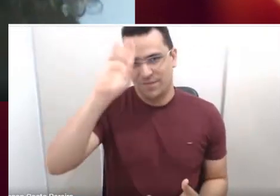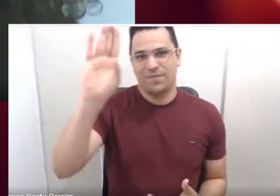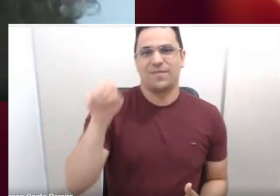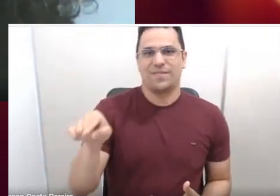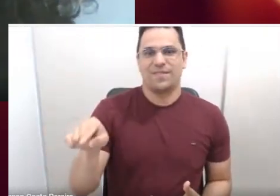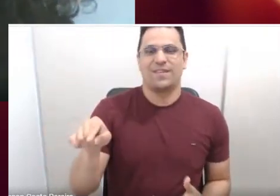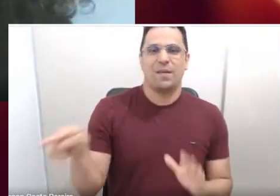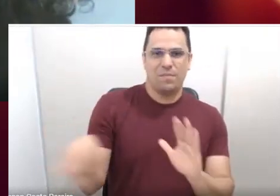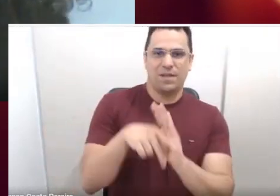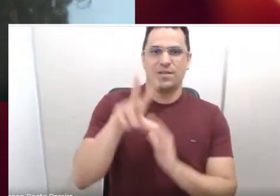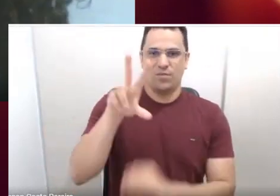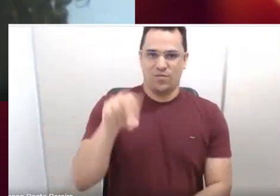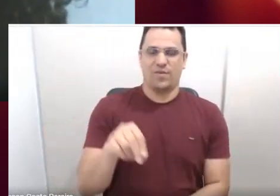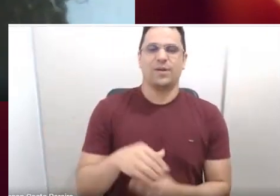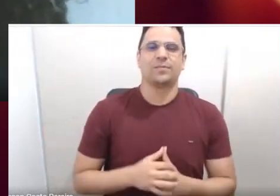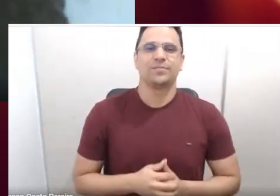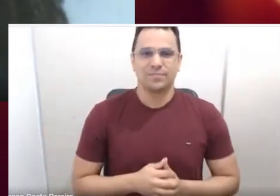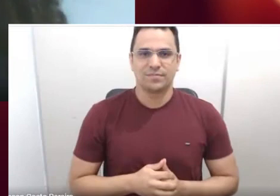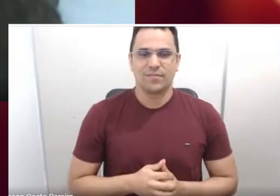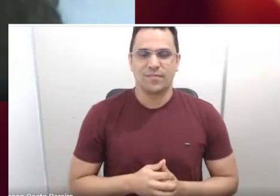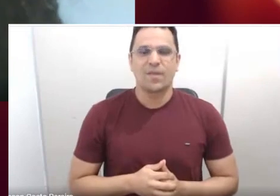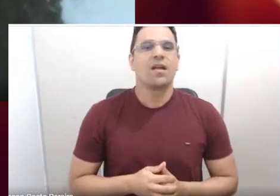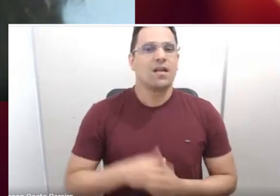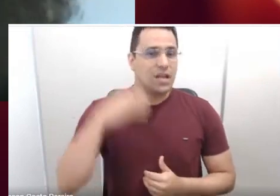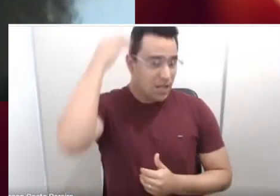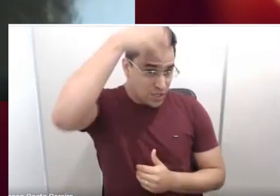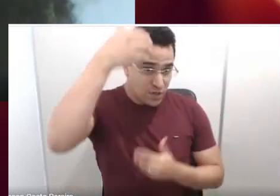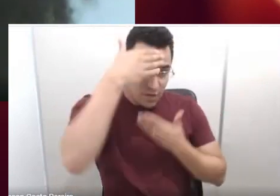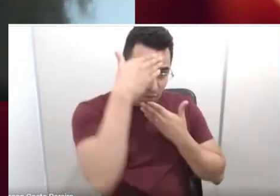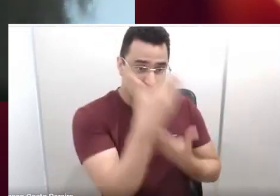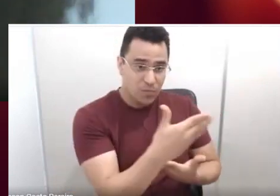instituição, tá certo? Da UFAM. Então, Christopher, mais uma vez, Muito